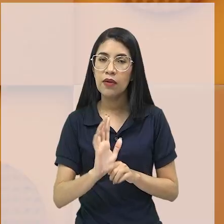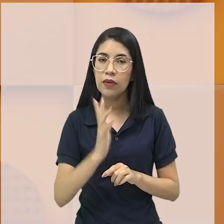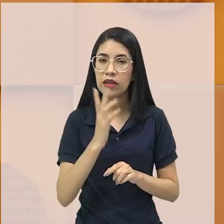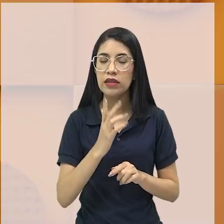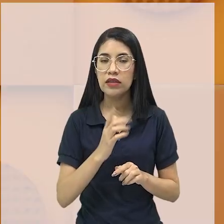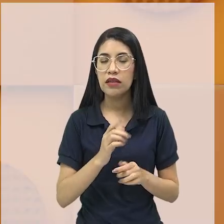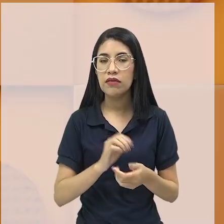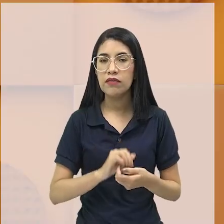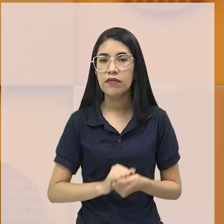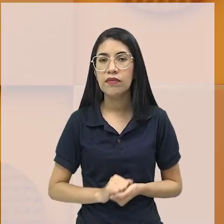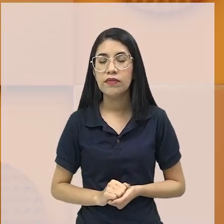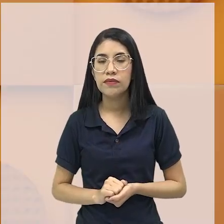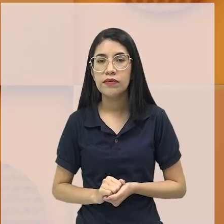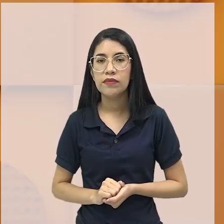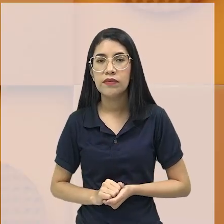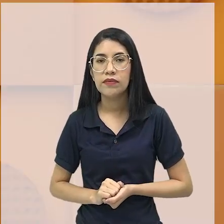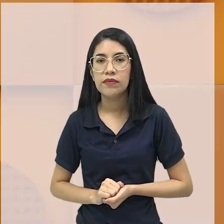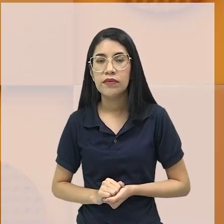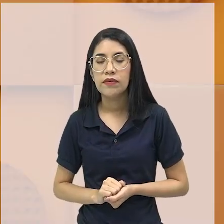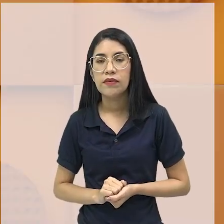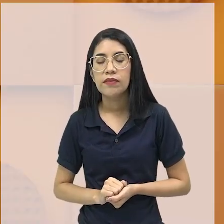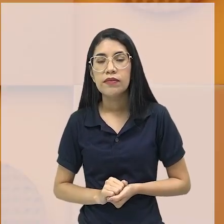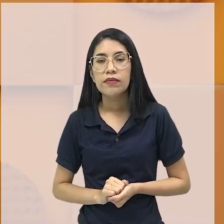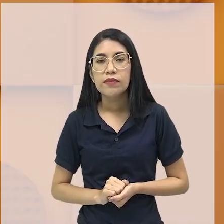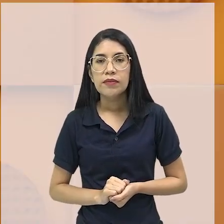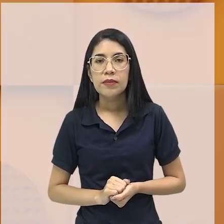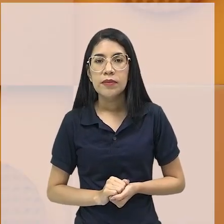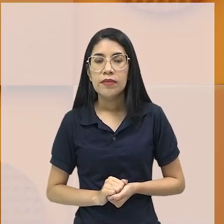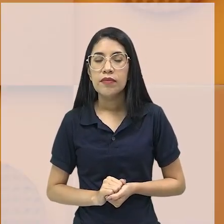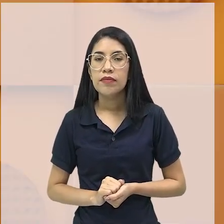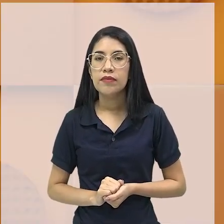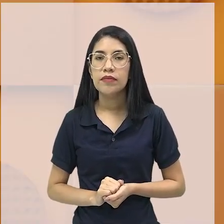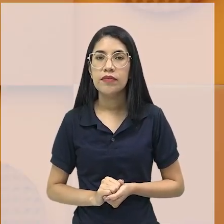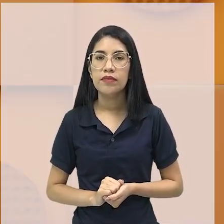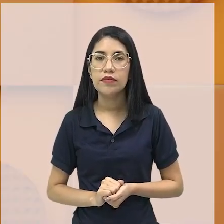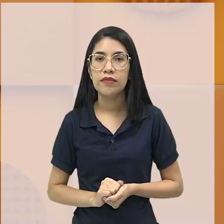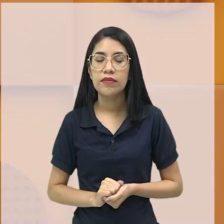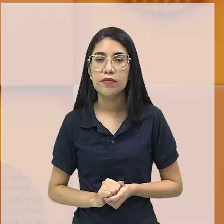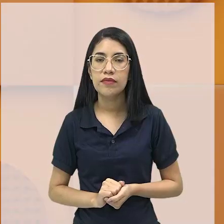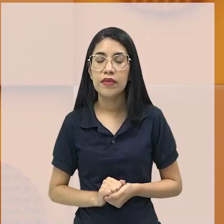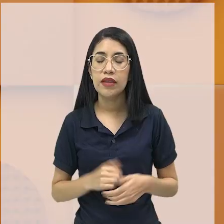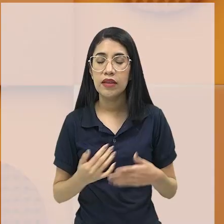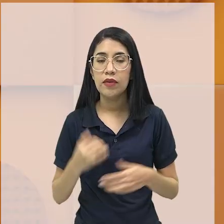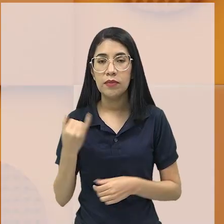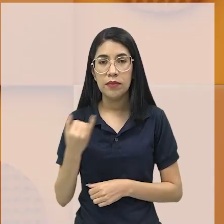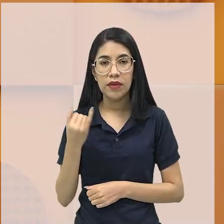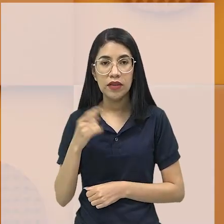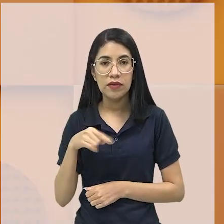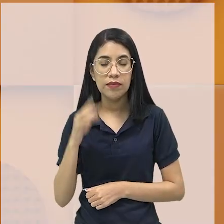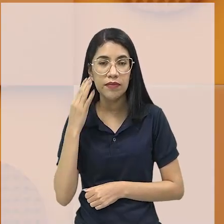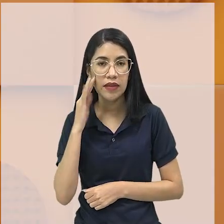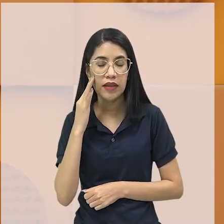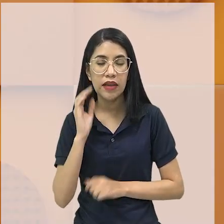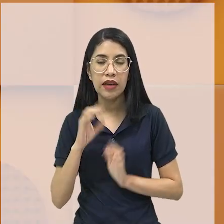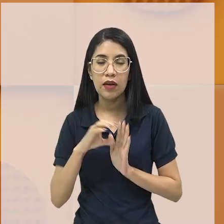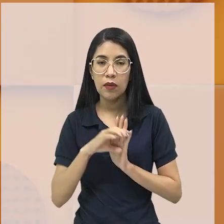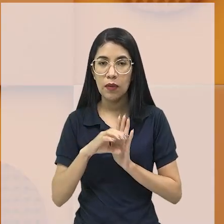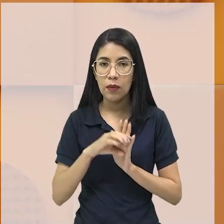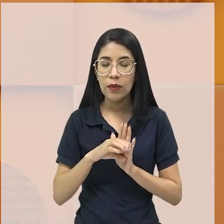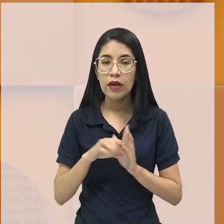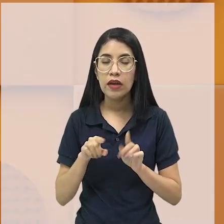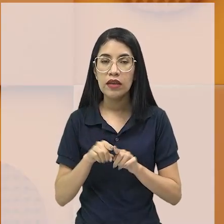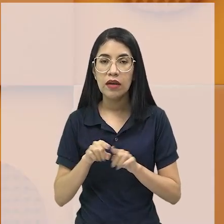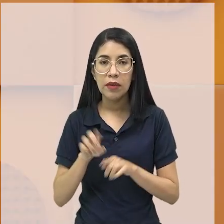Y ou Z, né? Vou usar até a matemática aqui para a gente conseguir compreender, tá bem? Então é importante compreender os conceitos, entender a